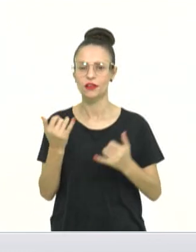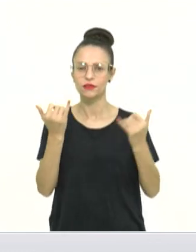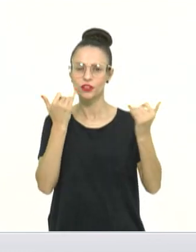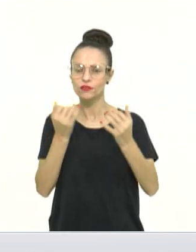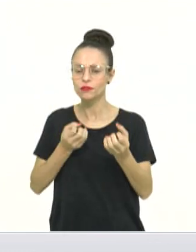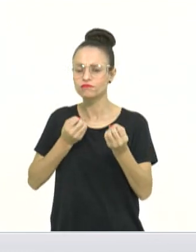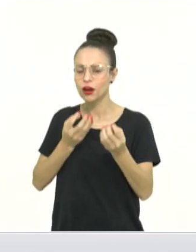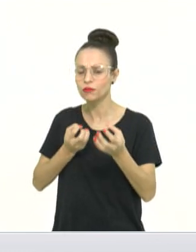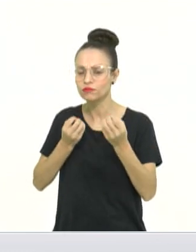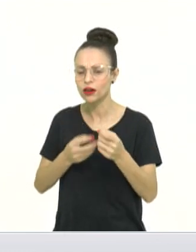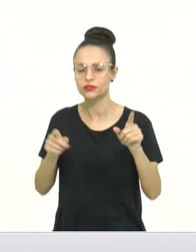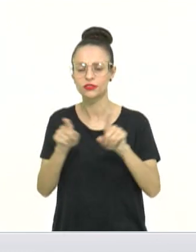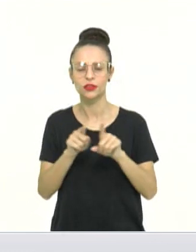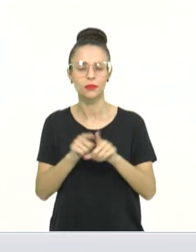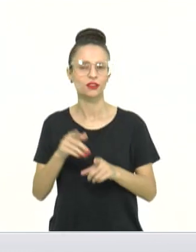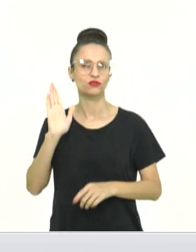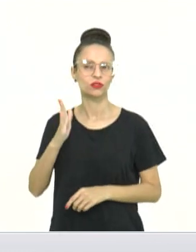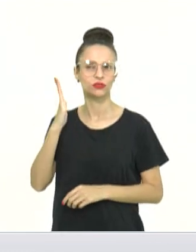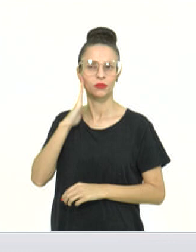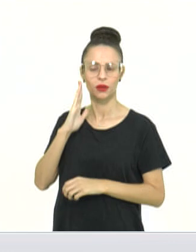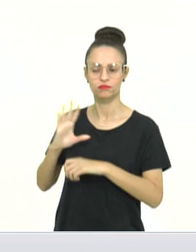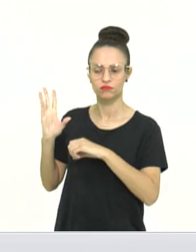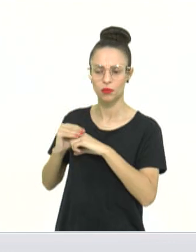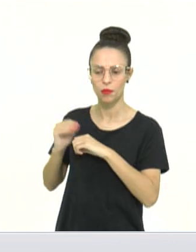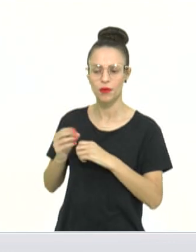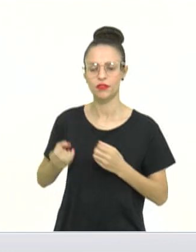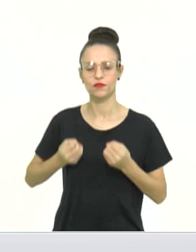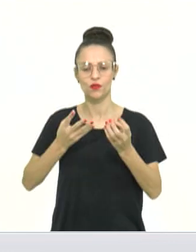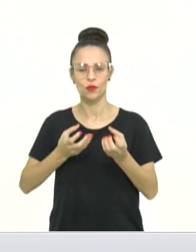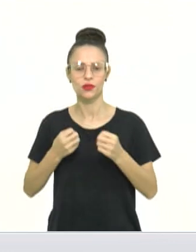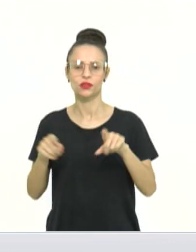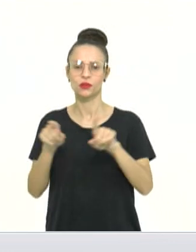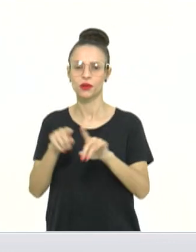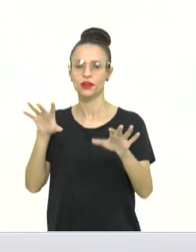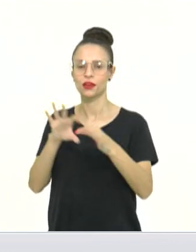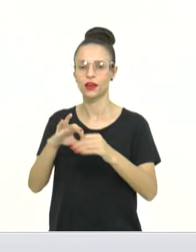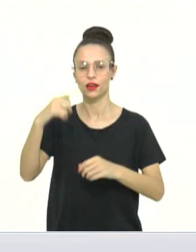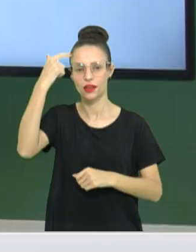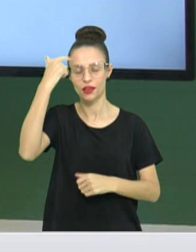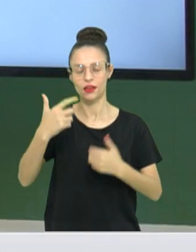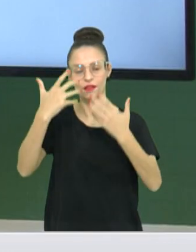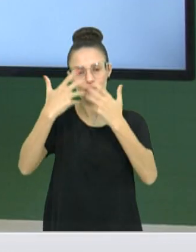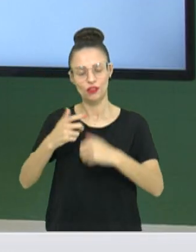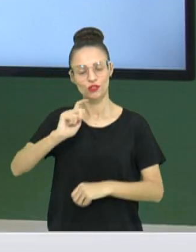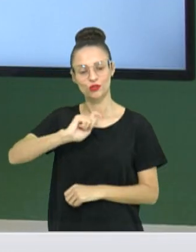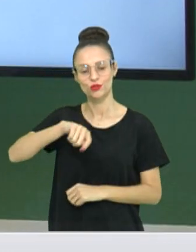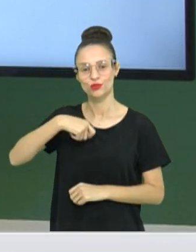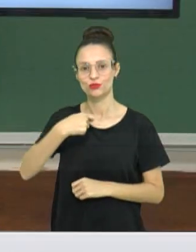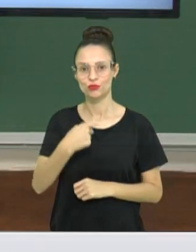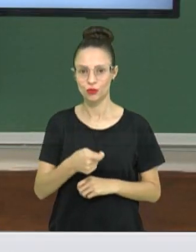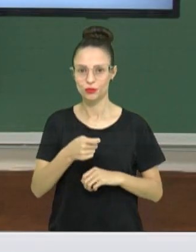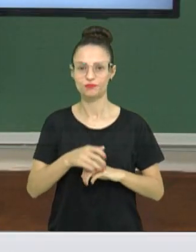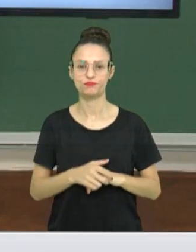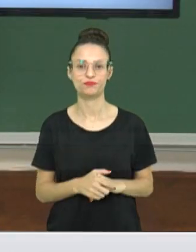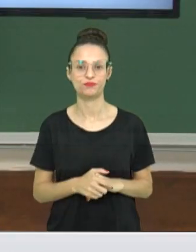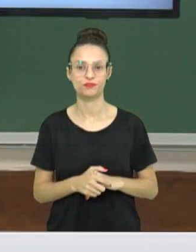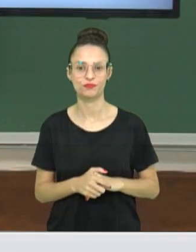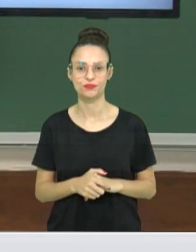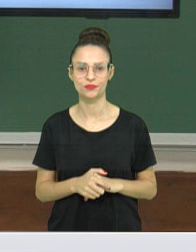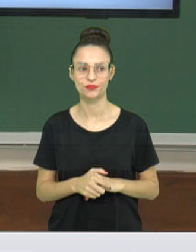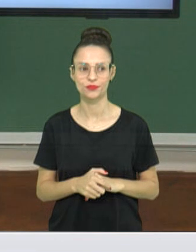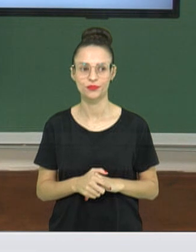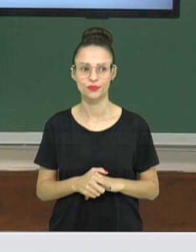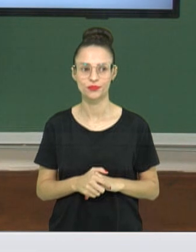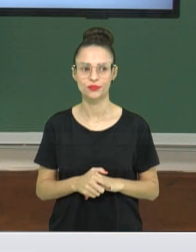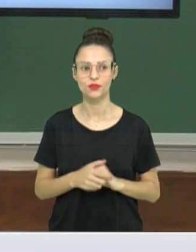texto, inferir informações implícitas, refletir sobre o